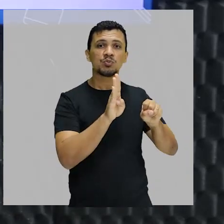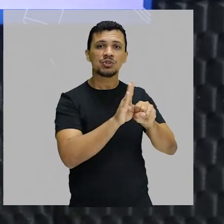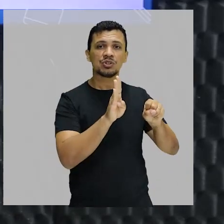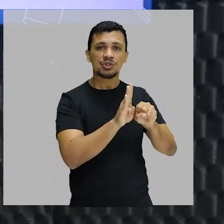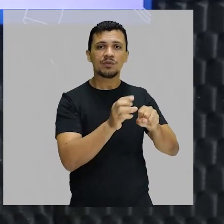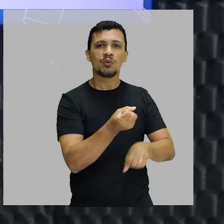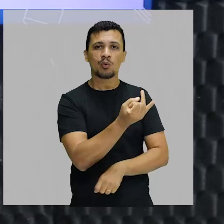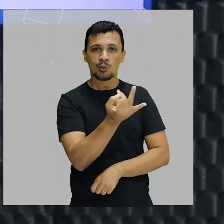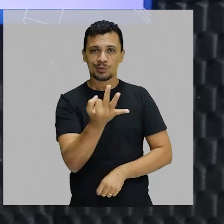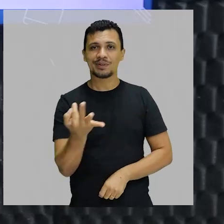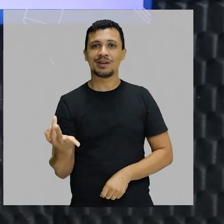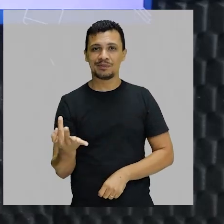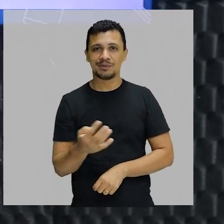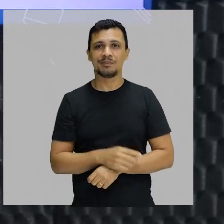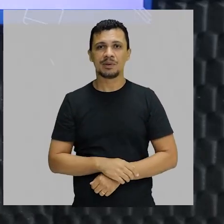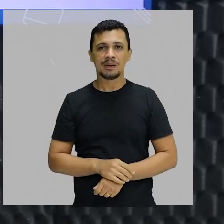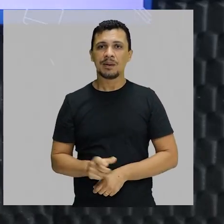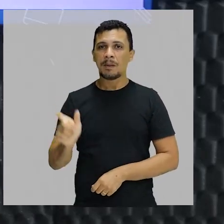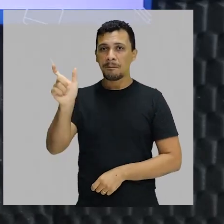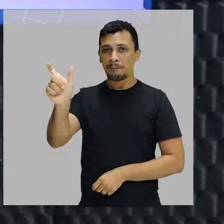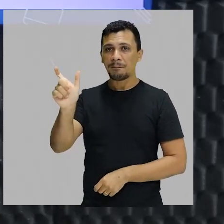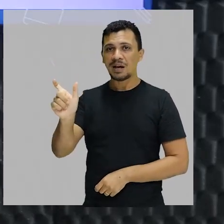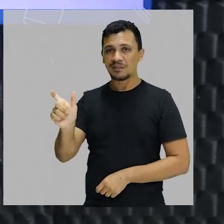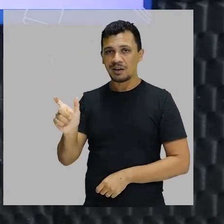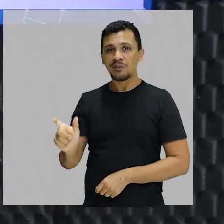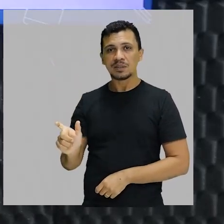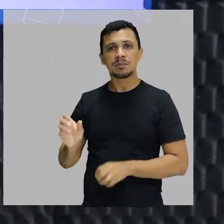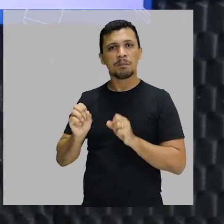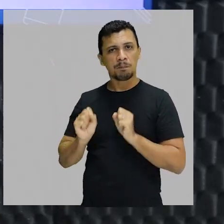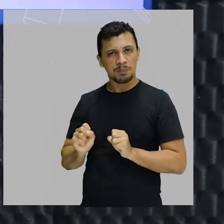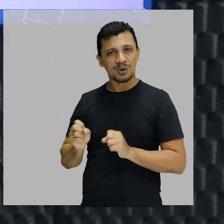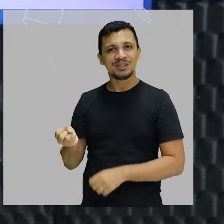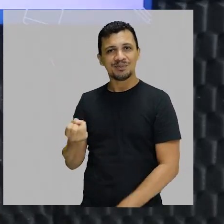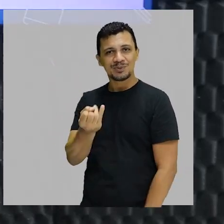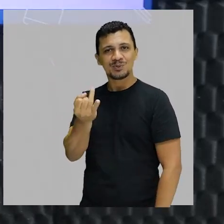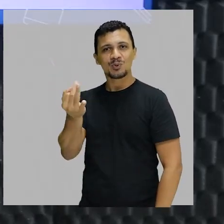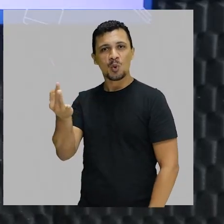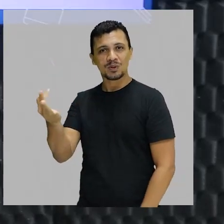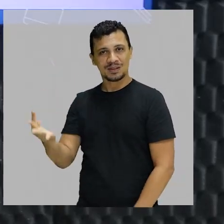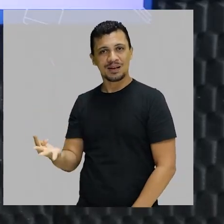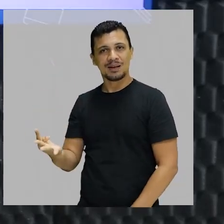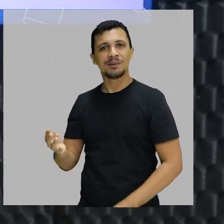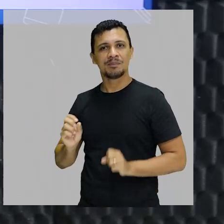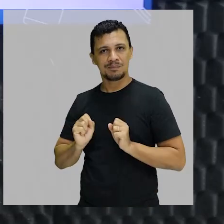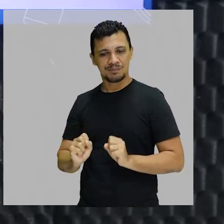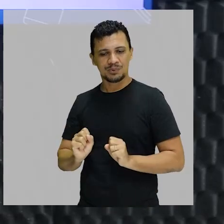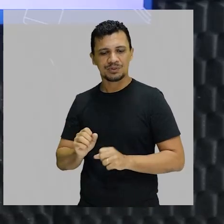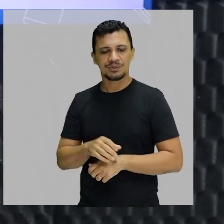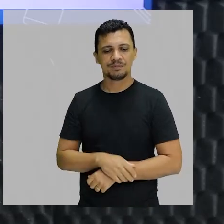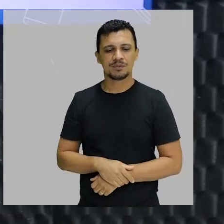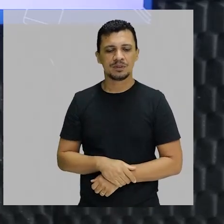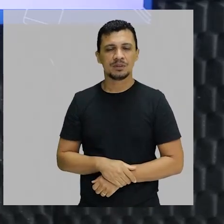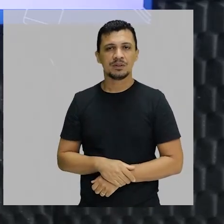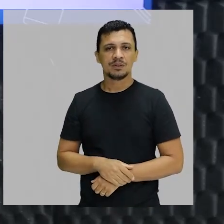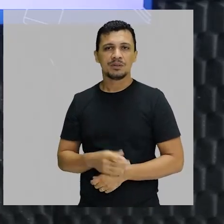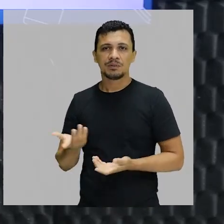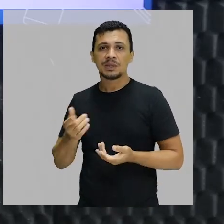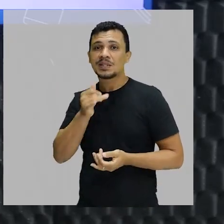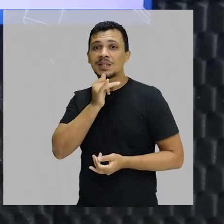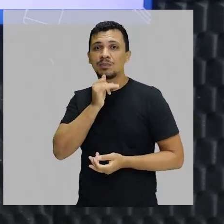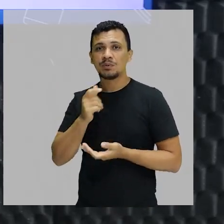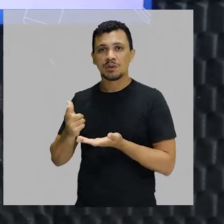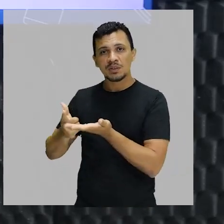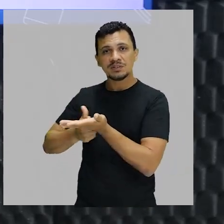Substantivo contábil. Palavras que podemos contar-lhes. Então, nós podemos contar, que são los